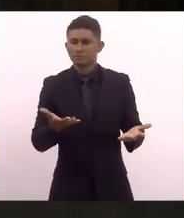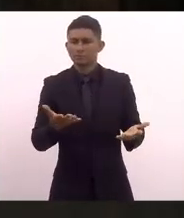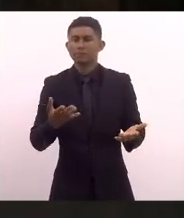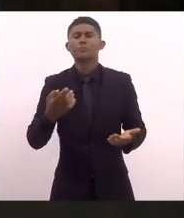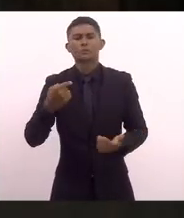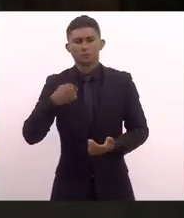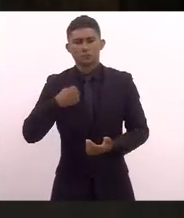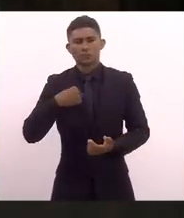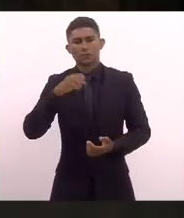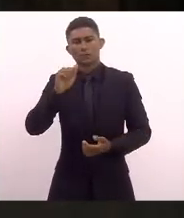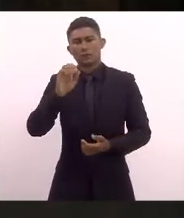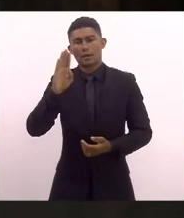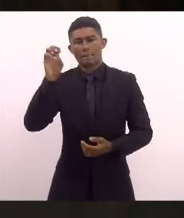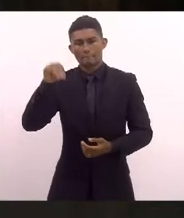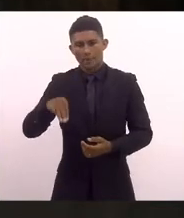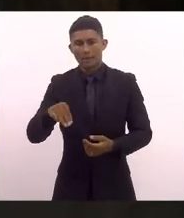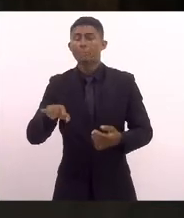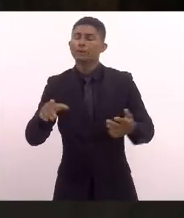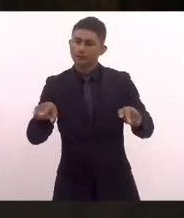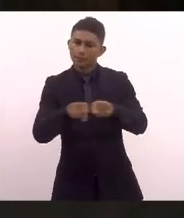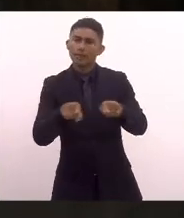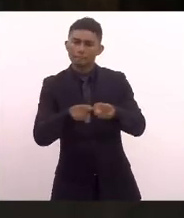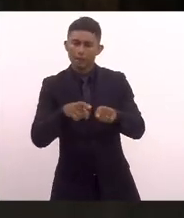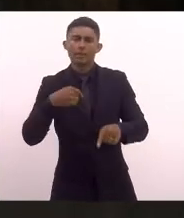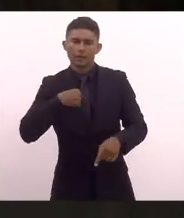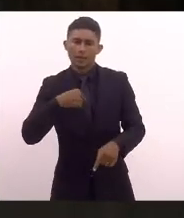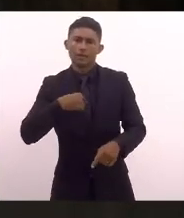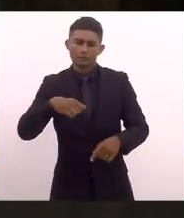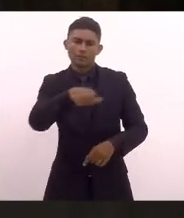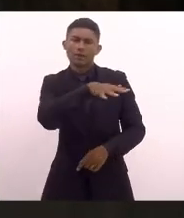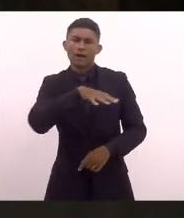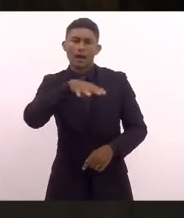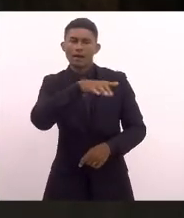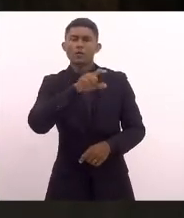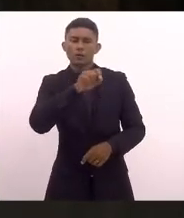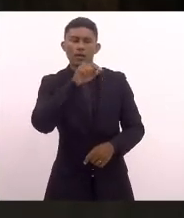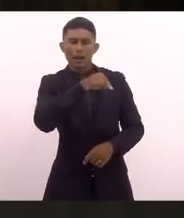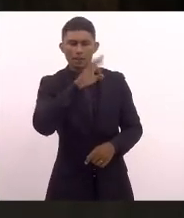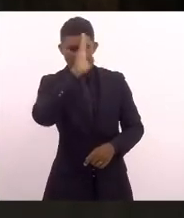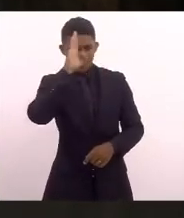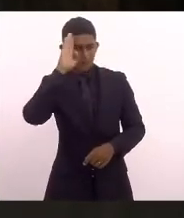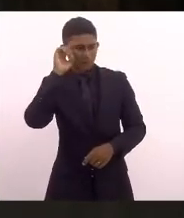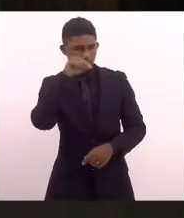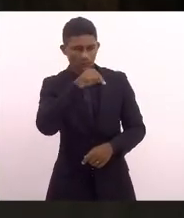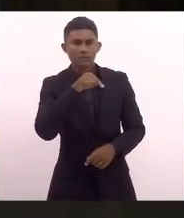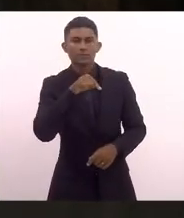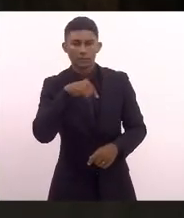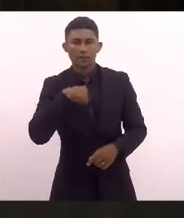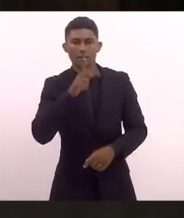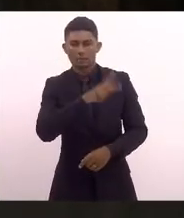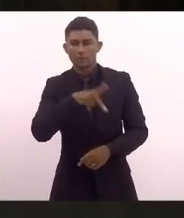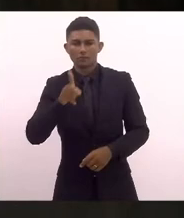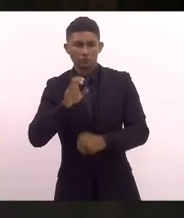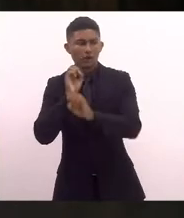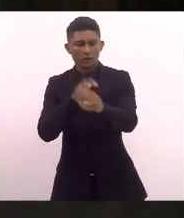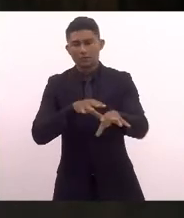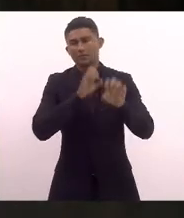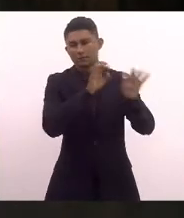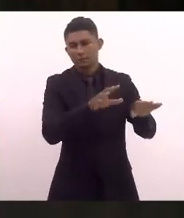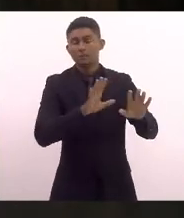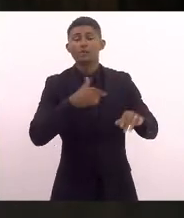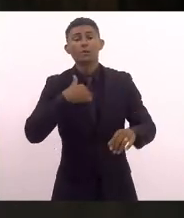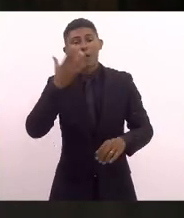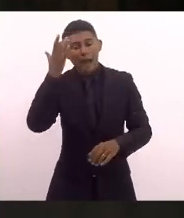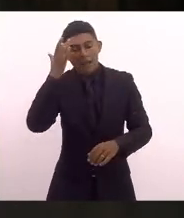gente continua na labuta lá da docência no ensino superior. E, como docente, eu acho que em tudo a gente